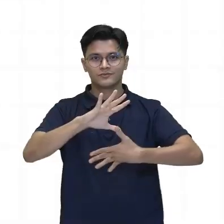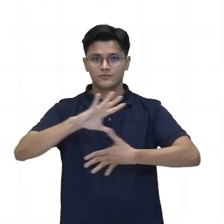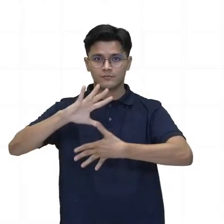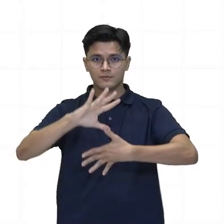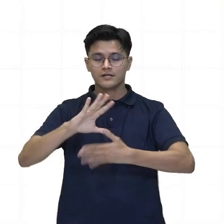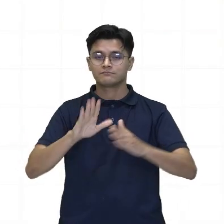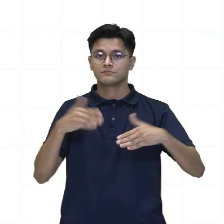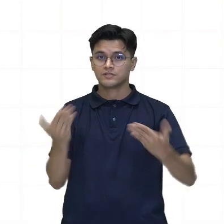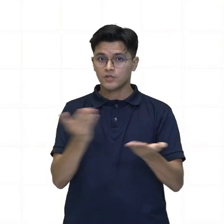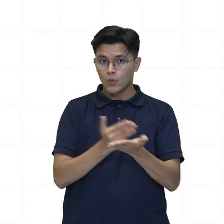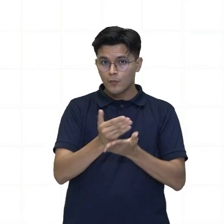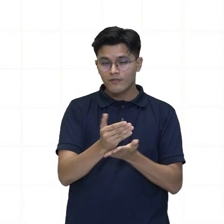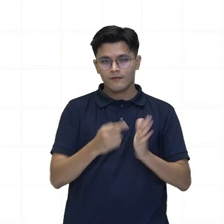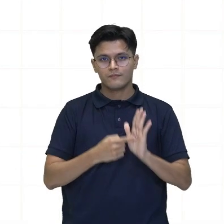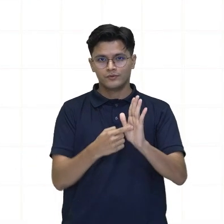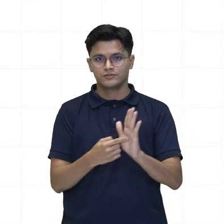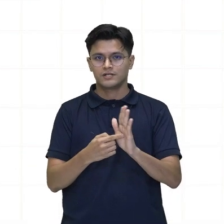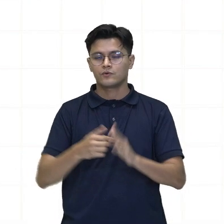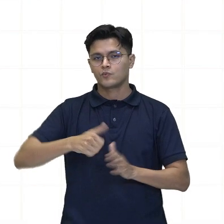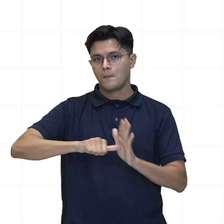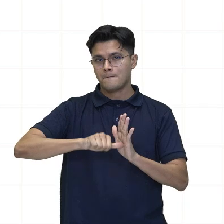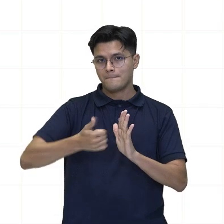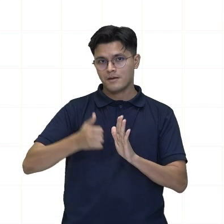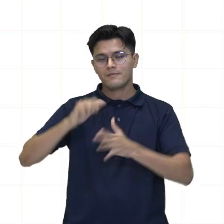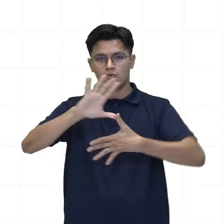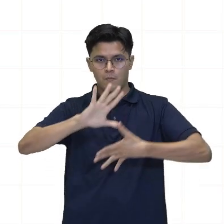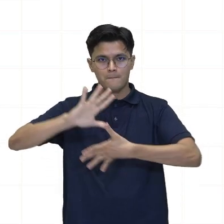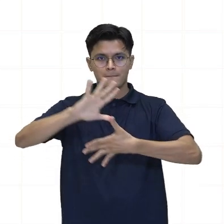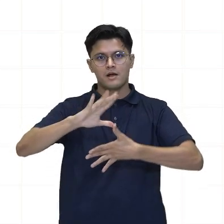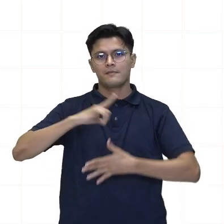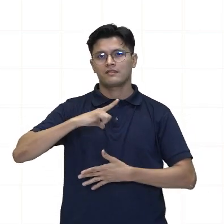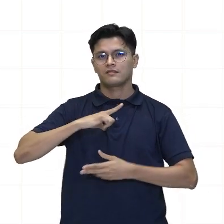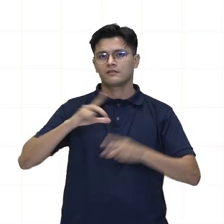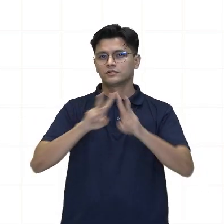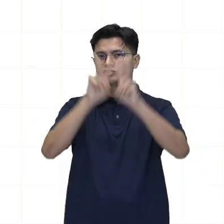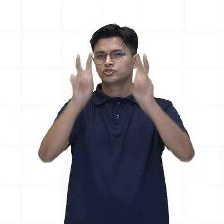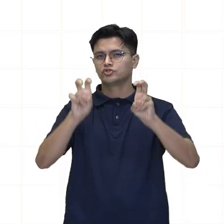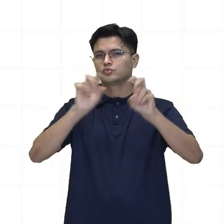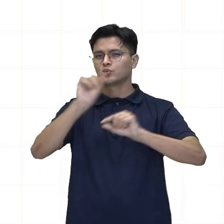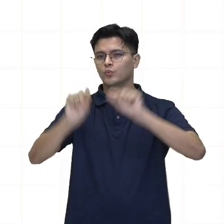primeiro mapa, que é um mapa que tem como título